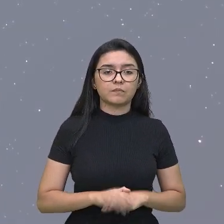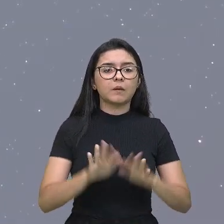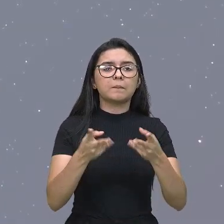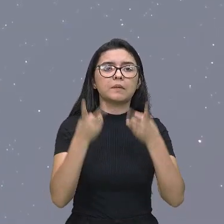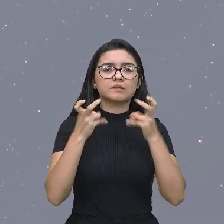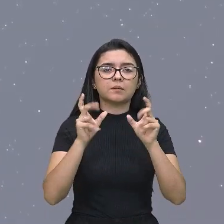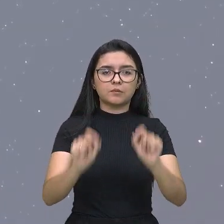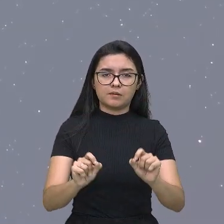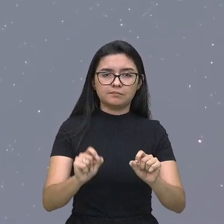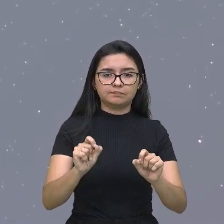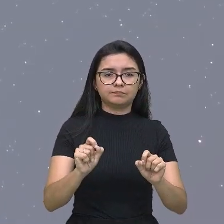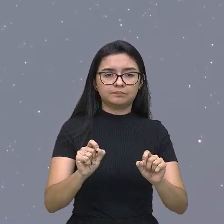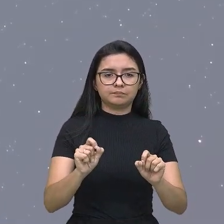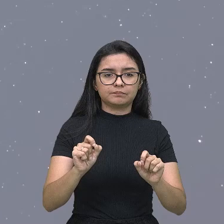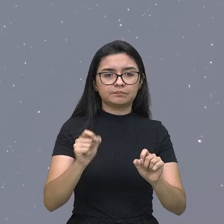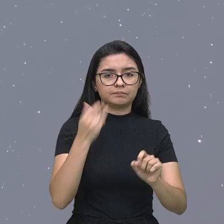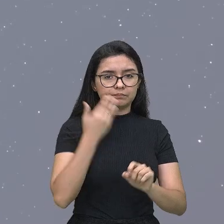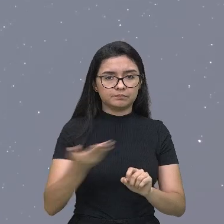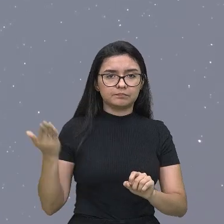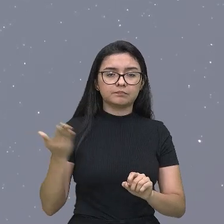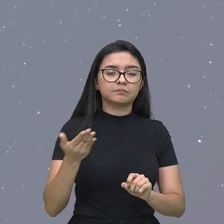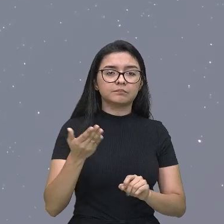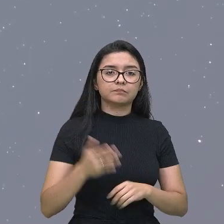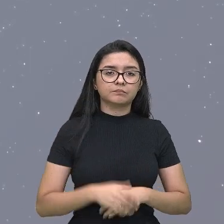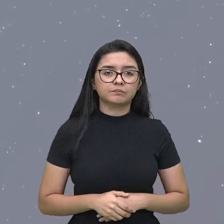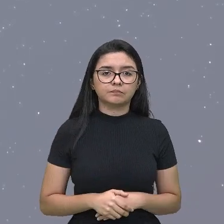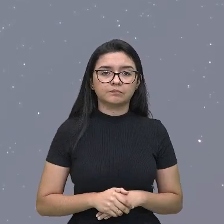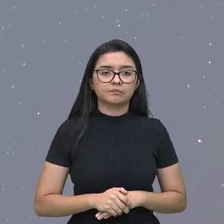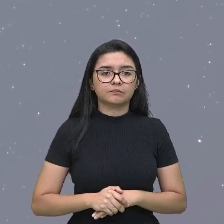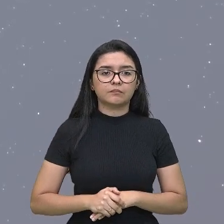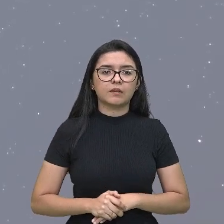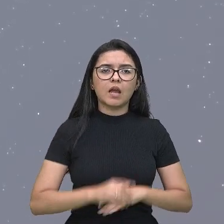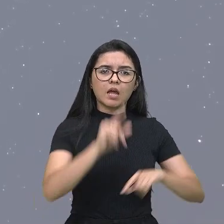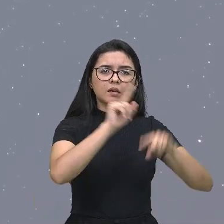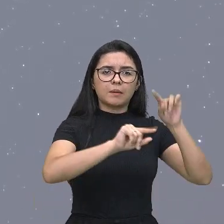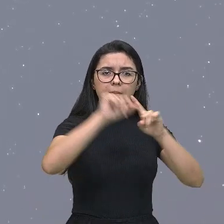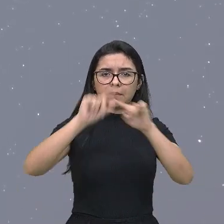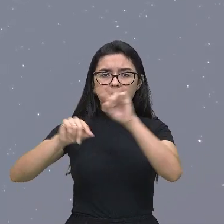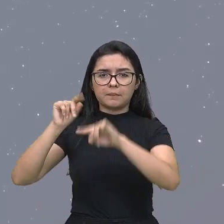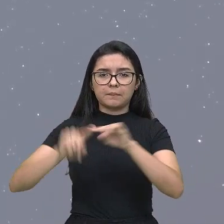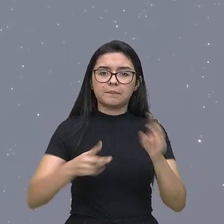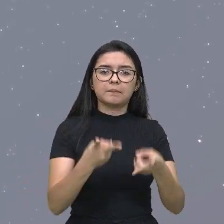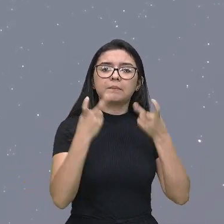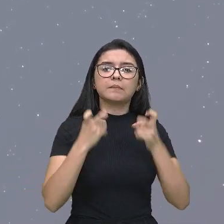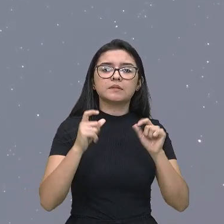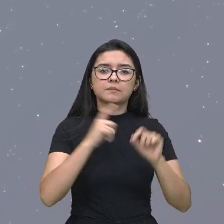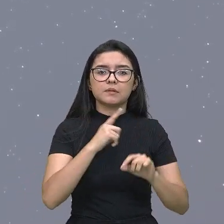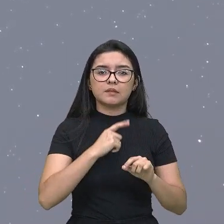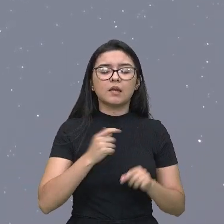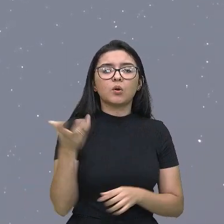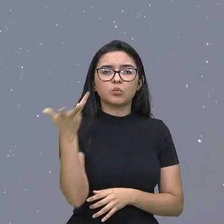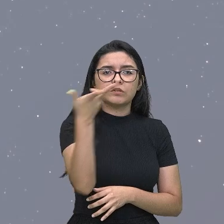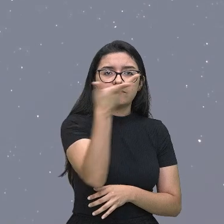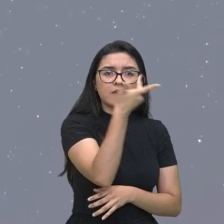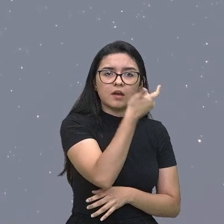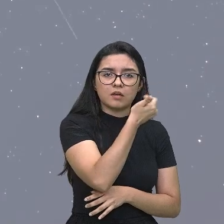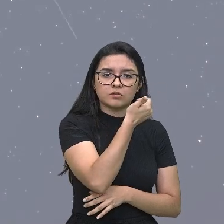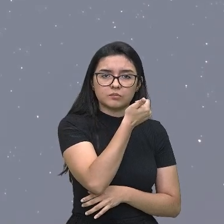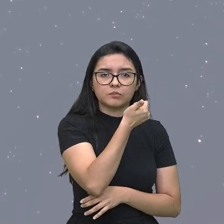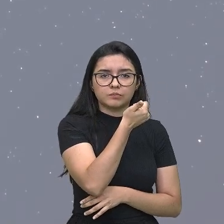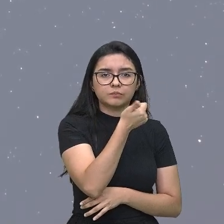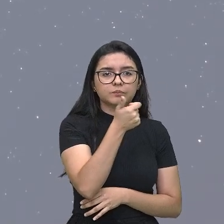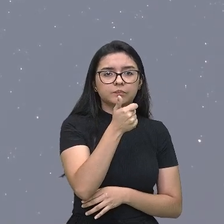Observe, alunos, temos aqui, ó, observe o seguinte, ó, cada estrela, imagina que aqui nós temos o universo, né, o espaço, né,